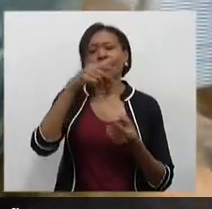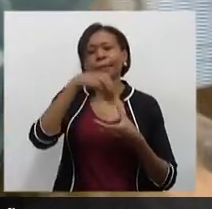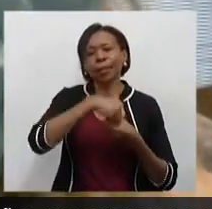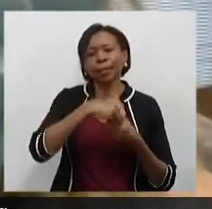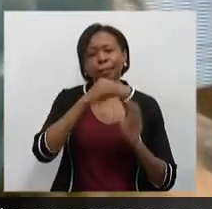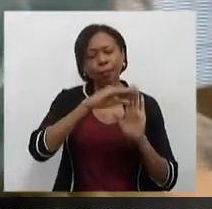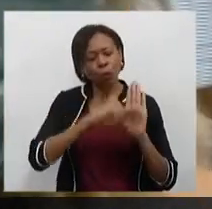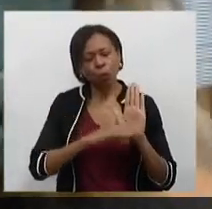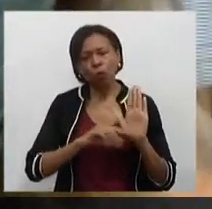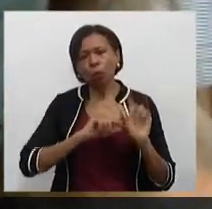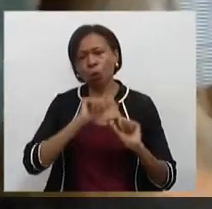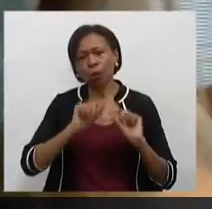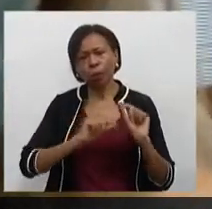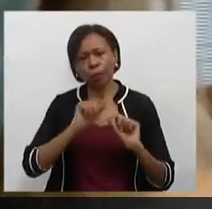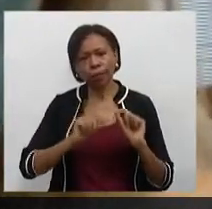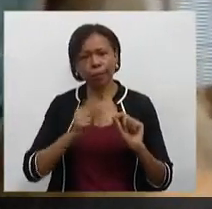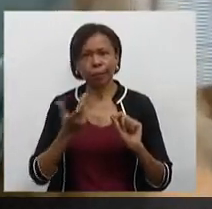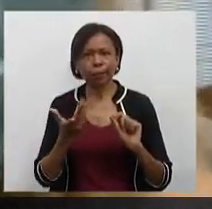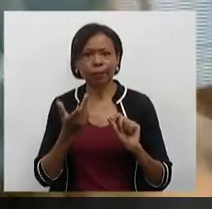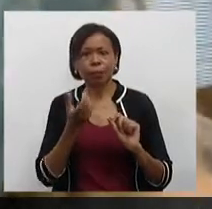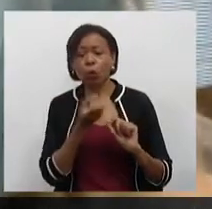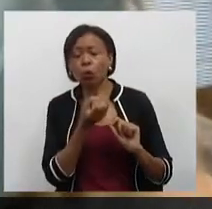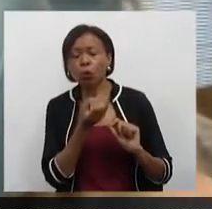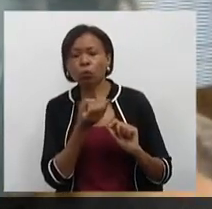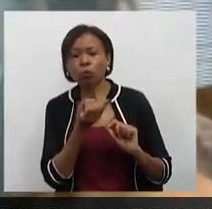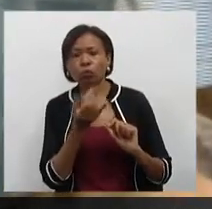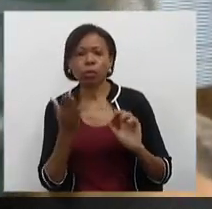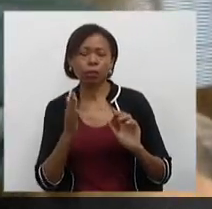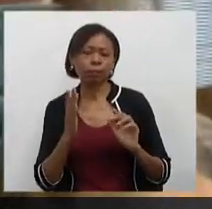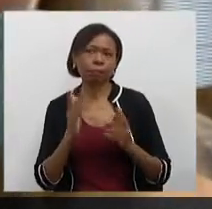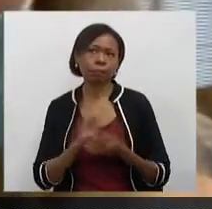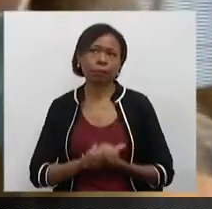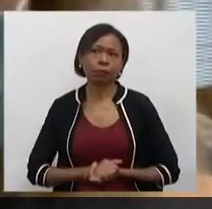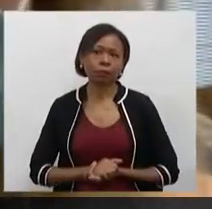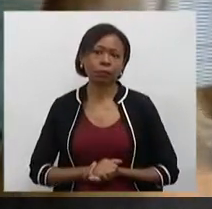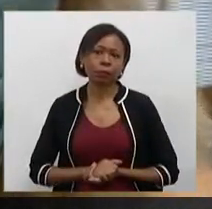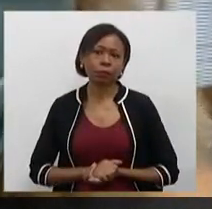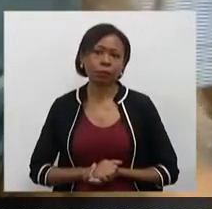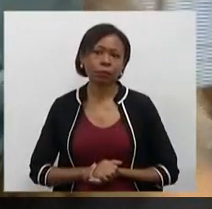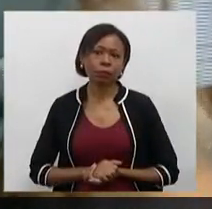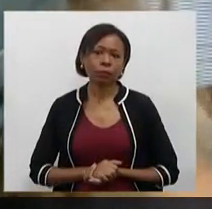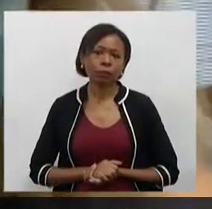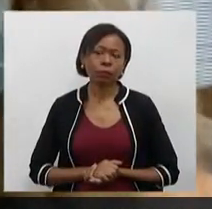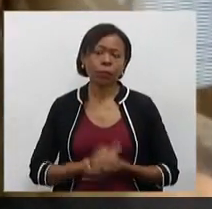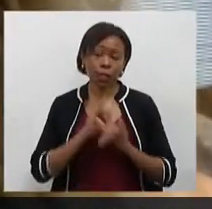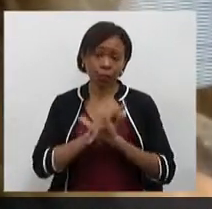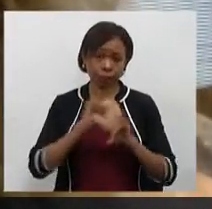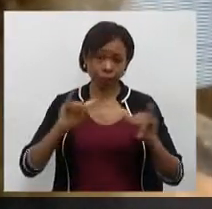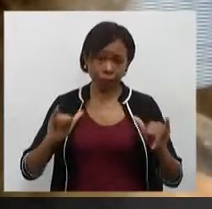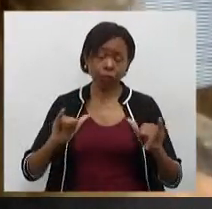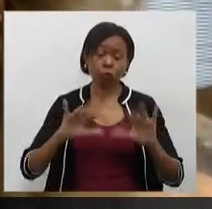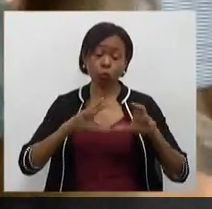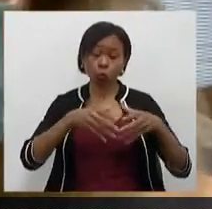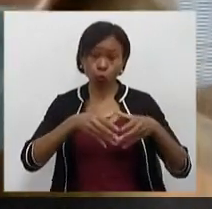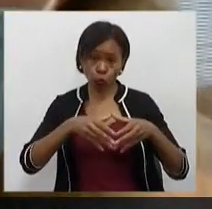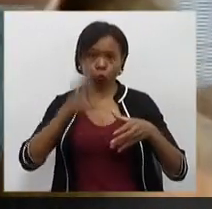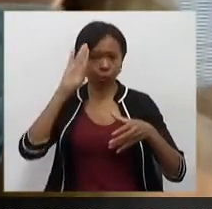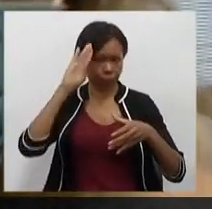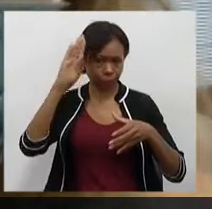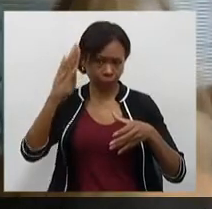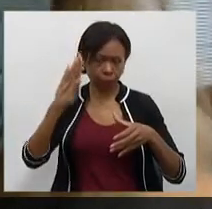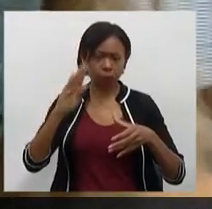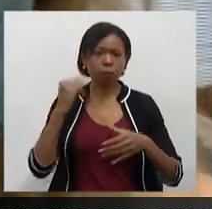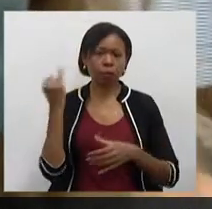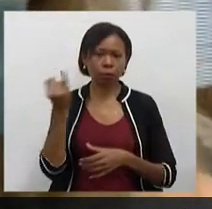estimativas populacionais para a campanha e o ordenamento dos grupos prioritários. Importante ressaltar aqui dentro, né, o